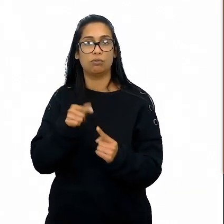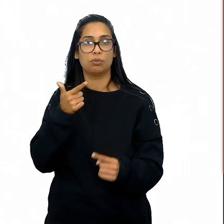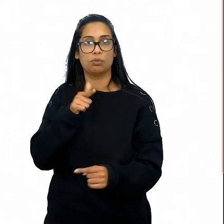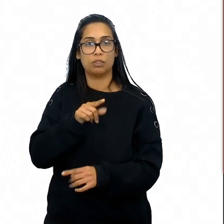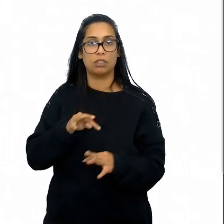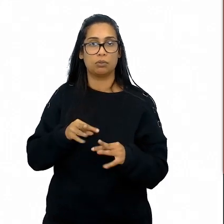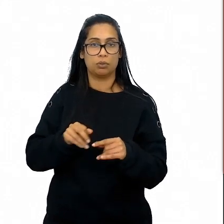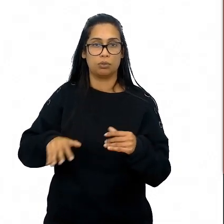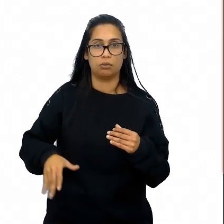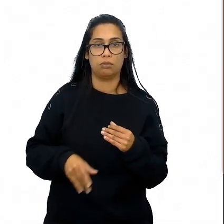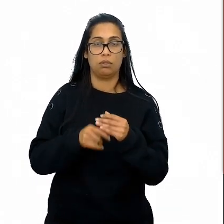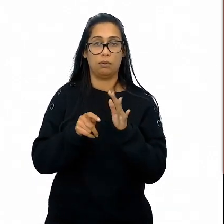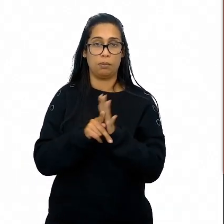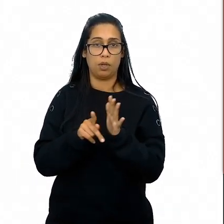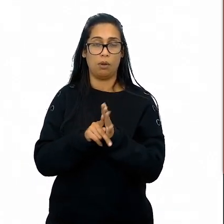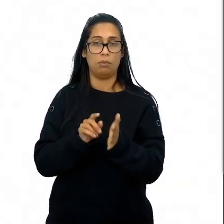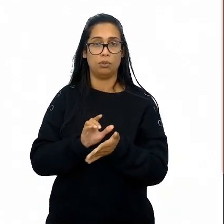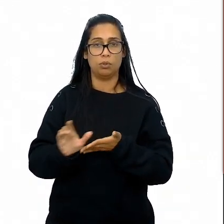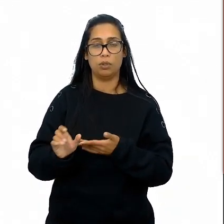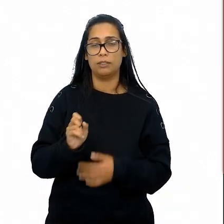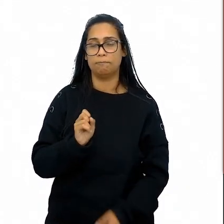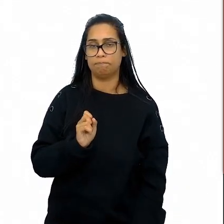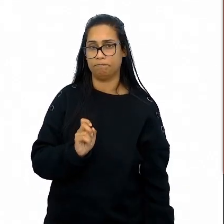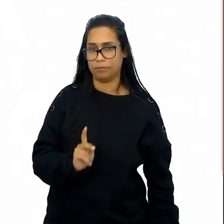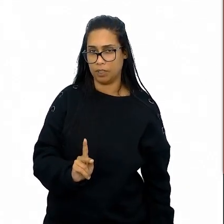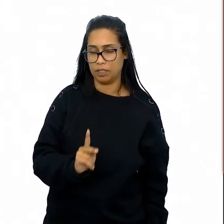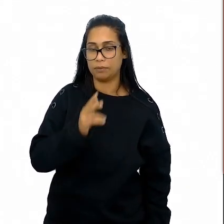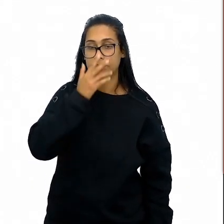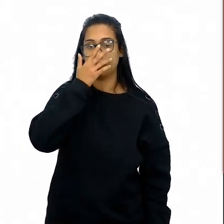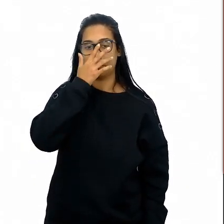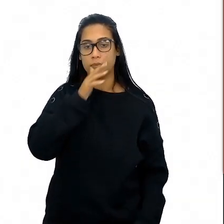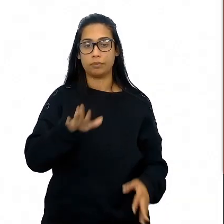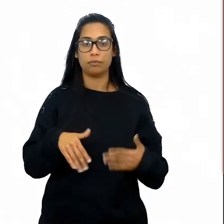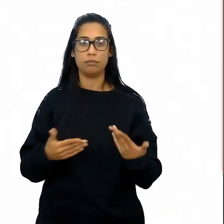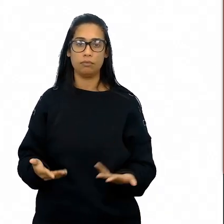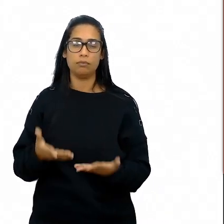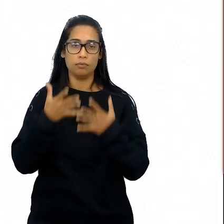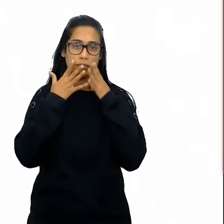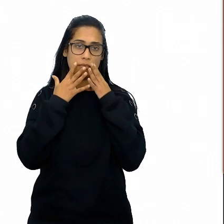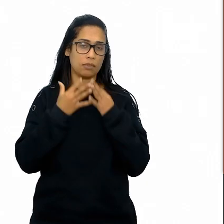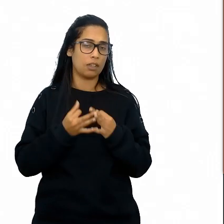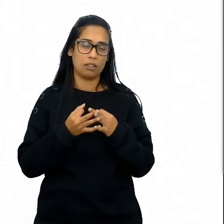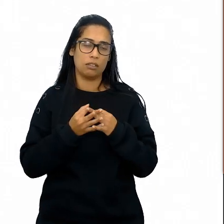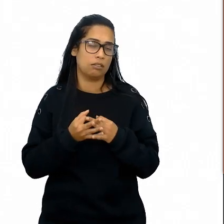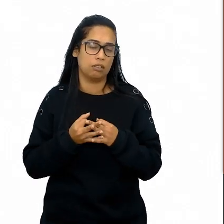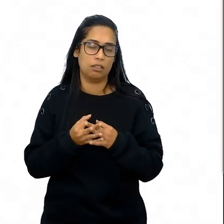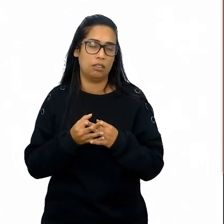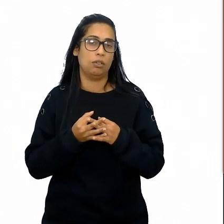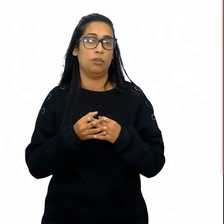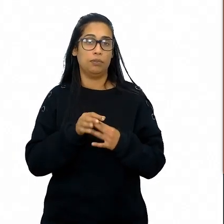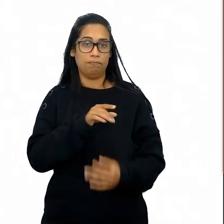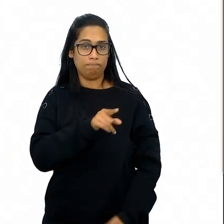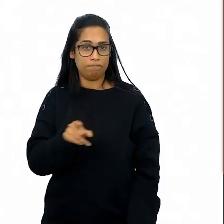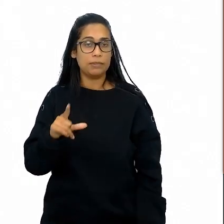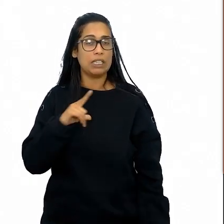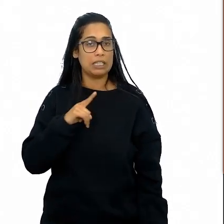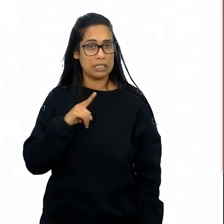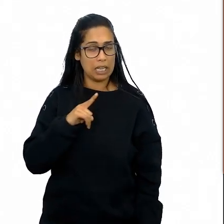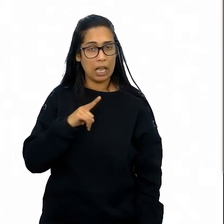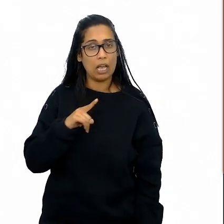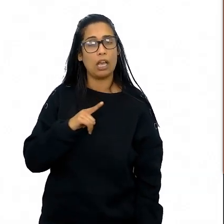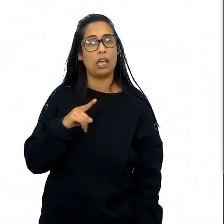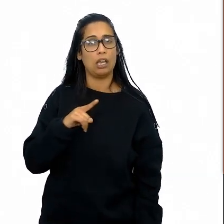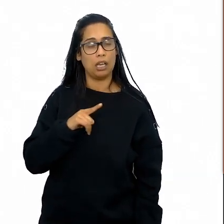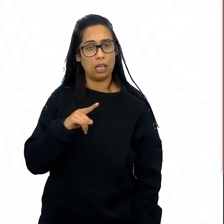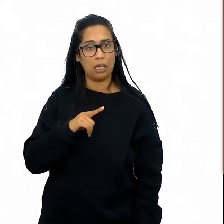presentes no currículo Note que essa citação e depois vocês podem ter acesso a esse material já que a gente